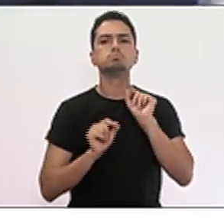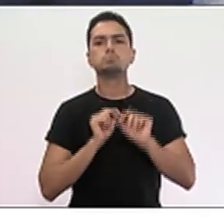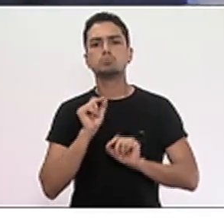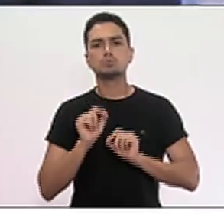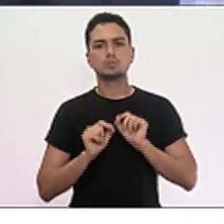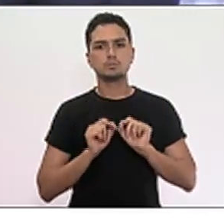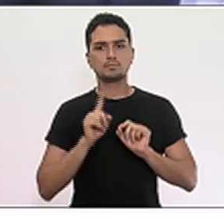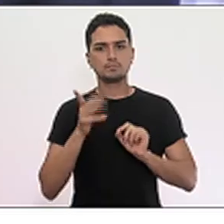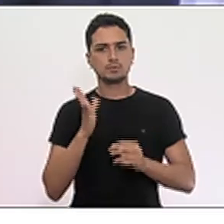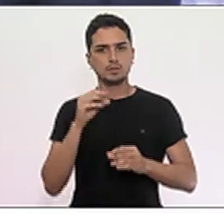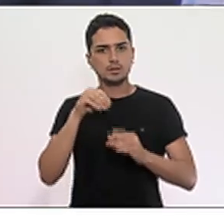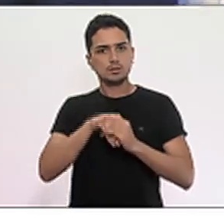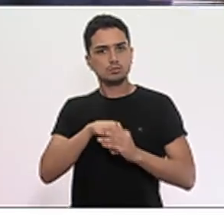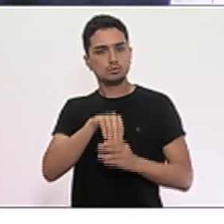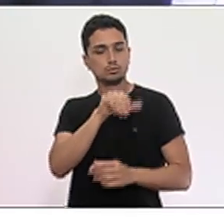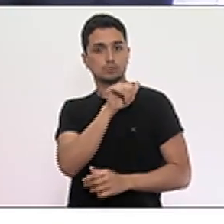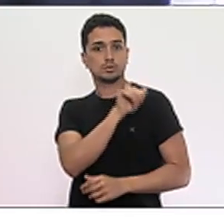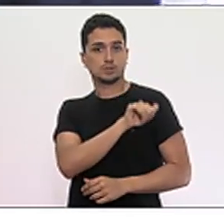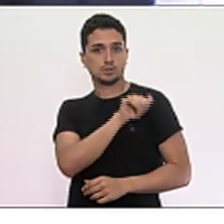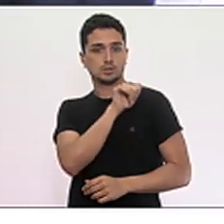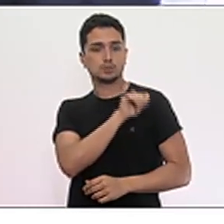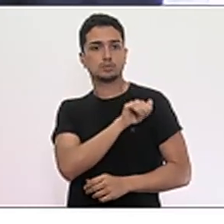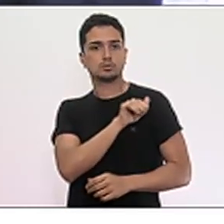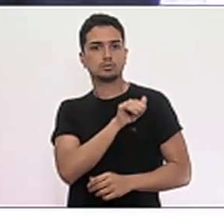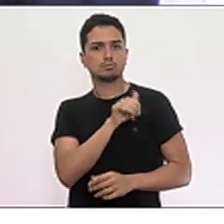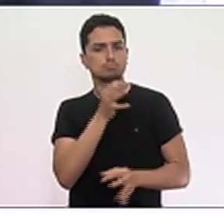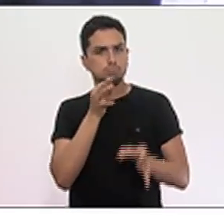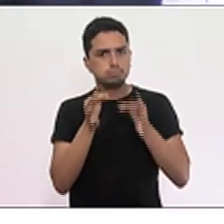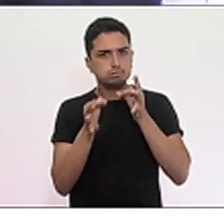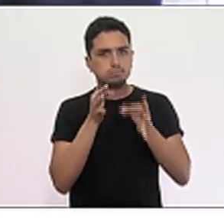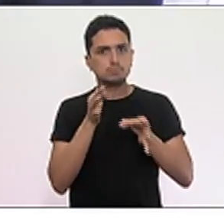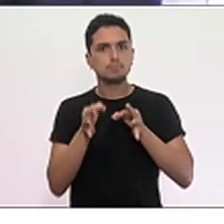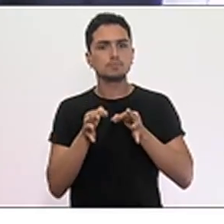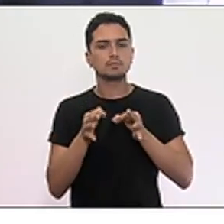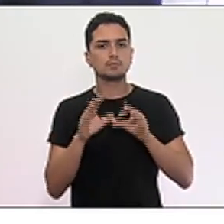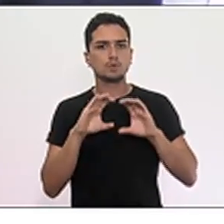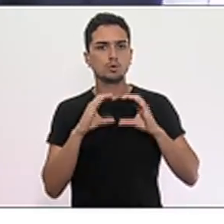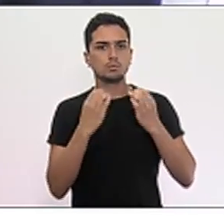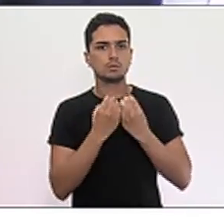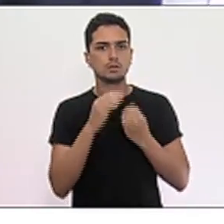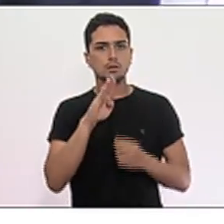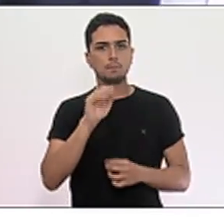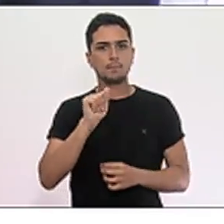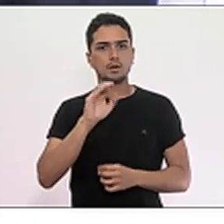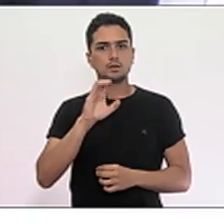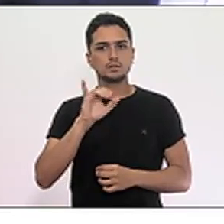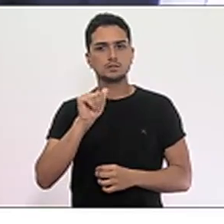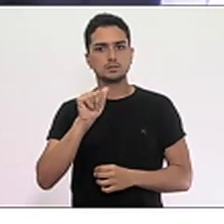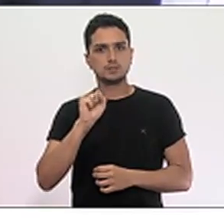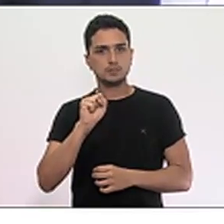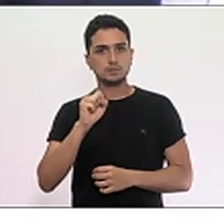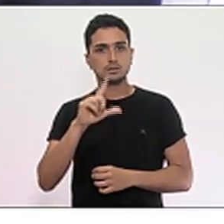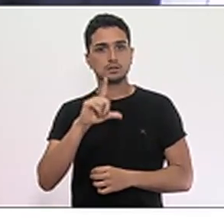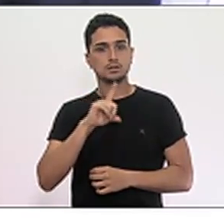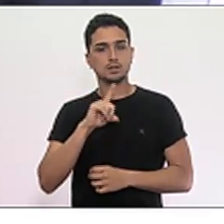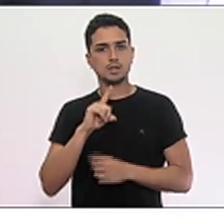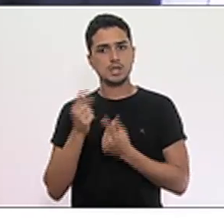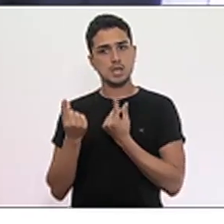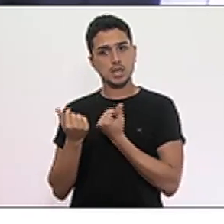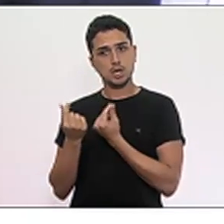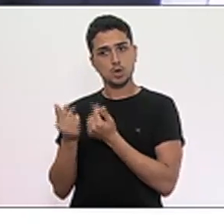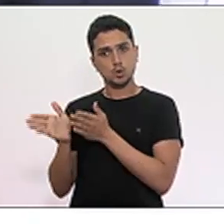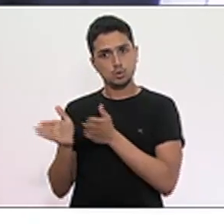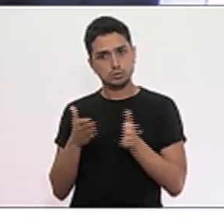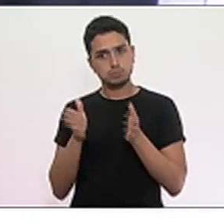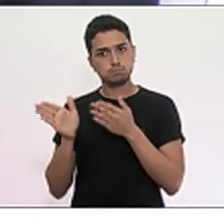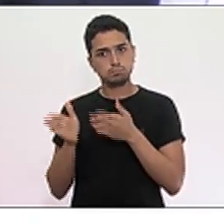tramitando no nosso Estado, que estão passando pelo nosso Estado, né? Os comitês de bacias estão aportando recursos para manter florestas em